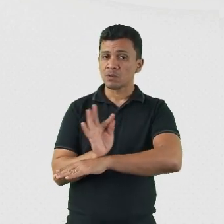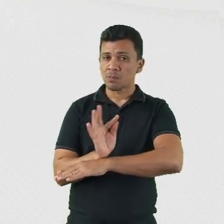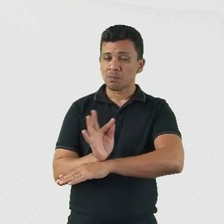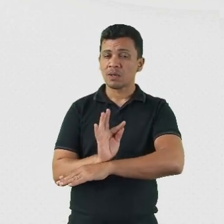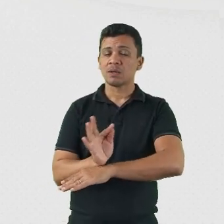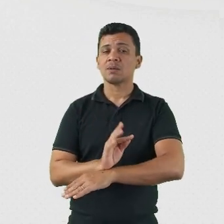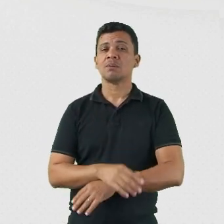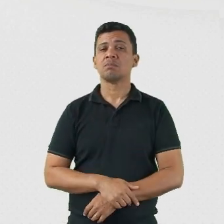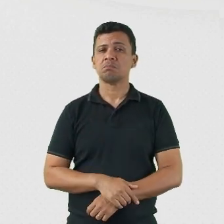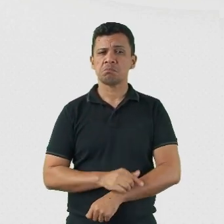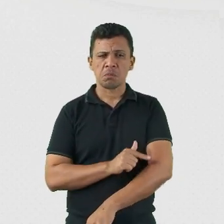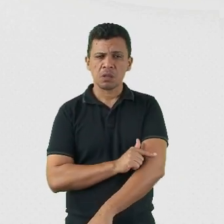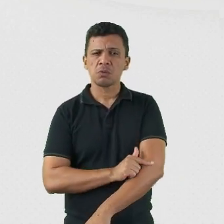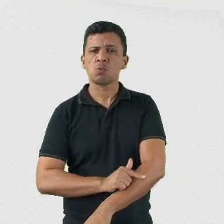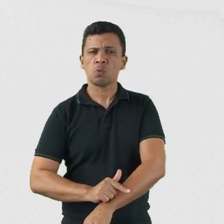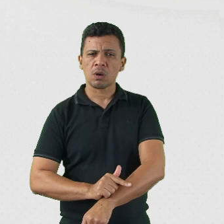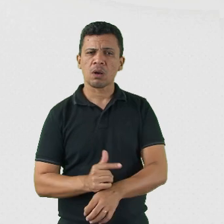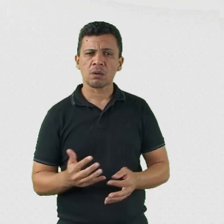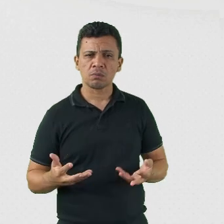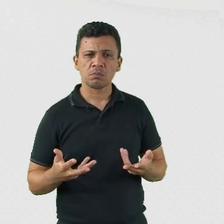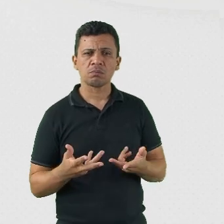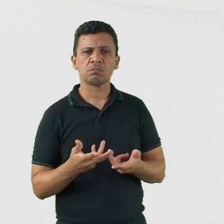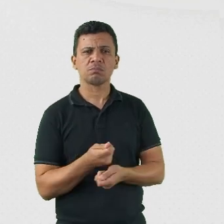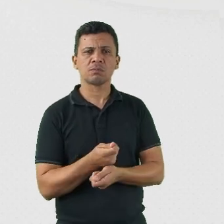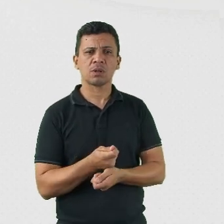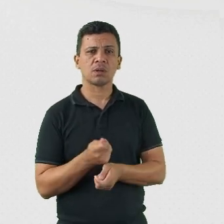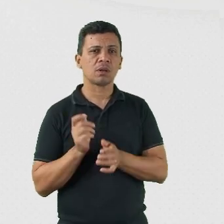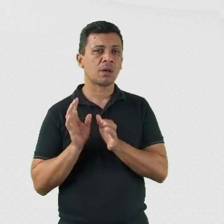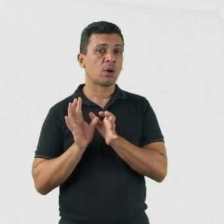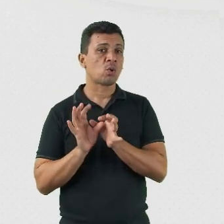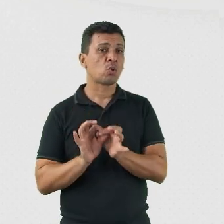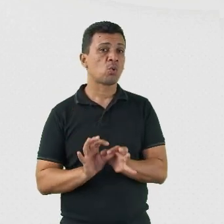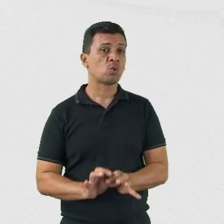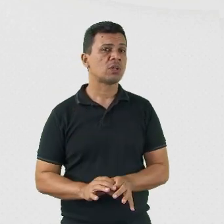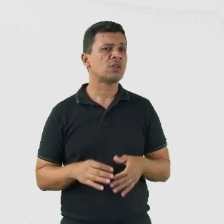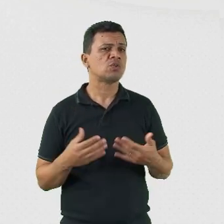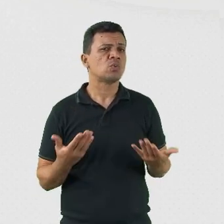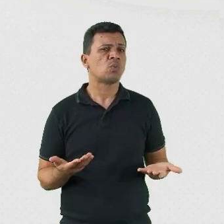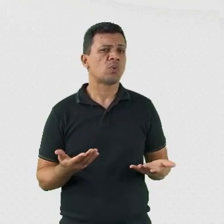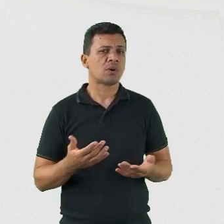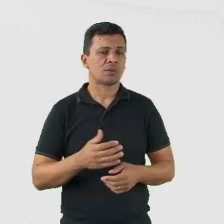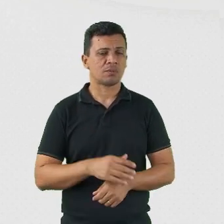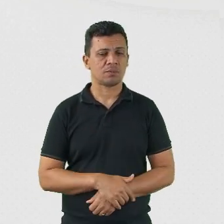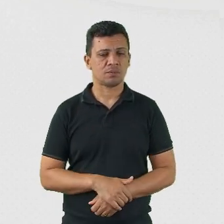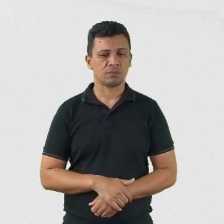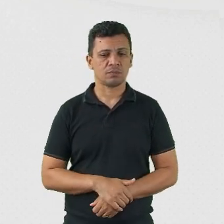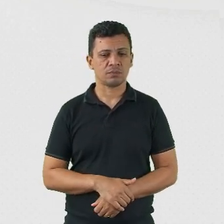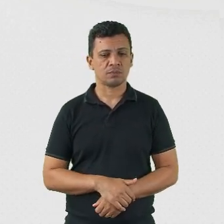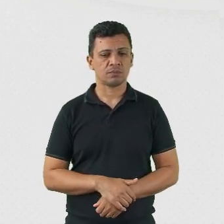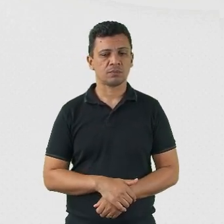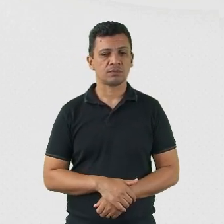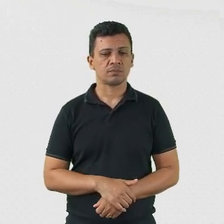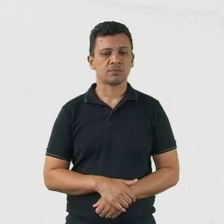um pouco mais educada, em um contexto que vai envolver, por exemplo,